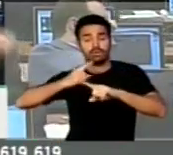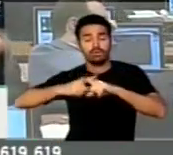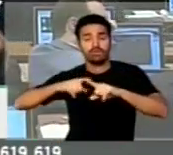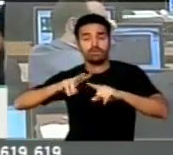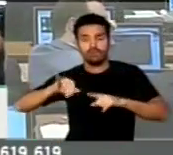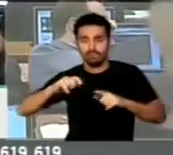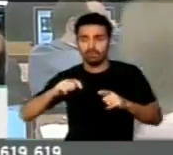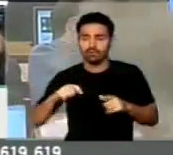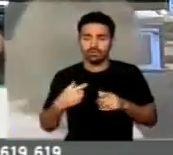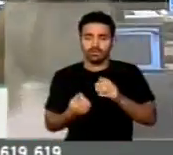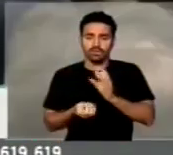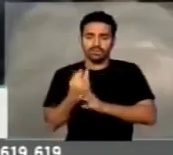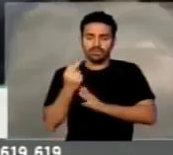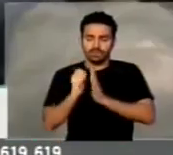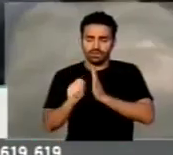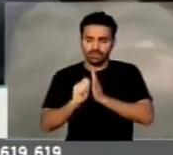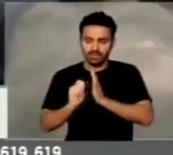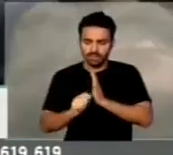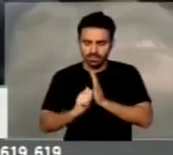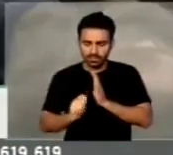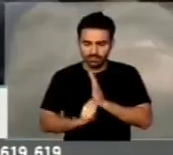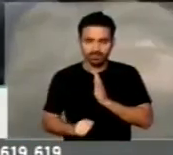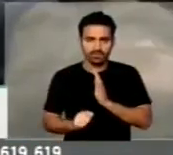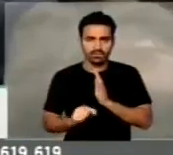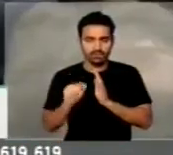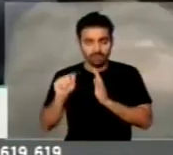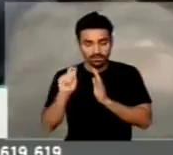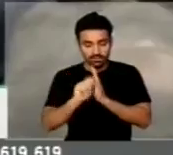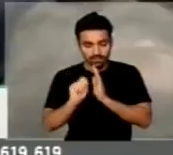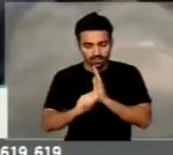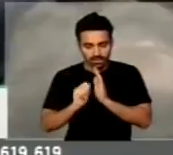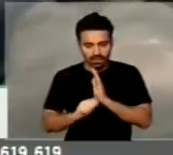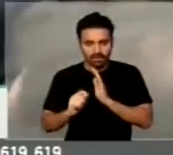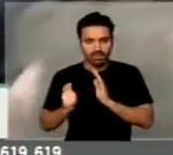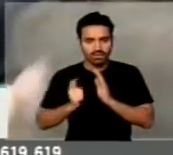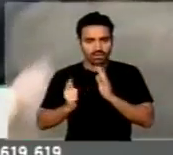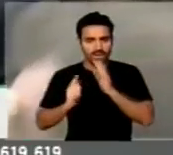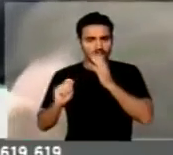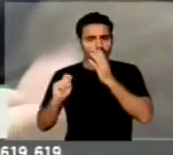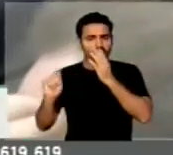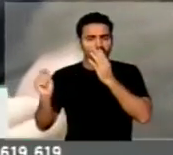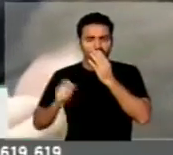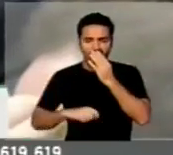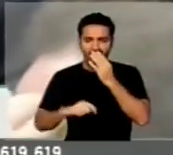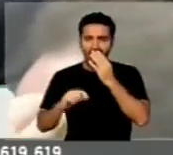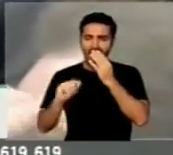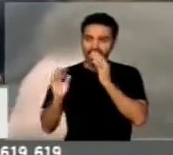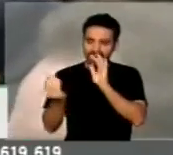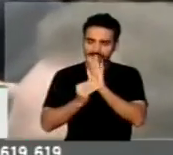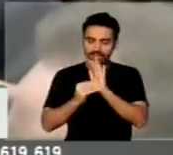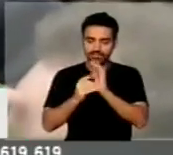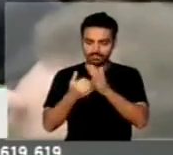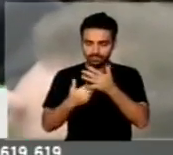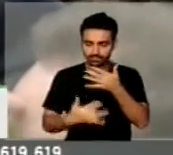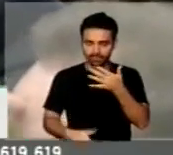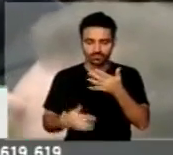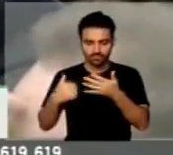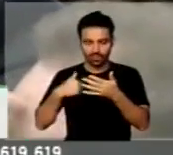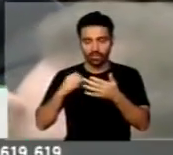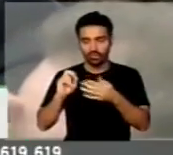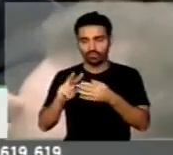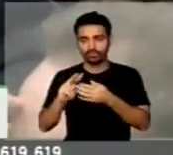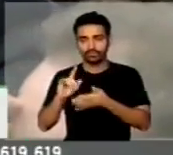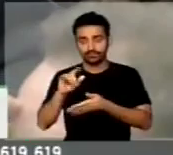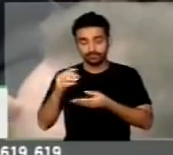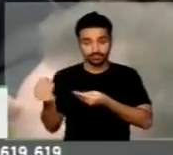produzir um relatório. E nesse relatório, ele vai ter que poder considerar esses elementos que eu trago